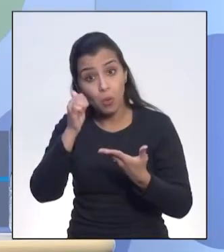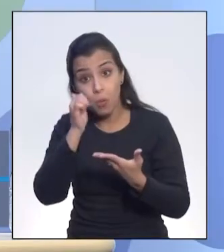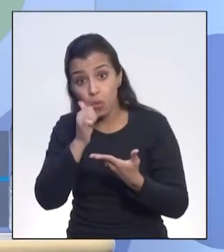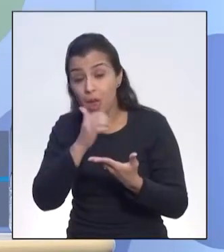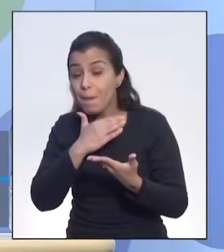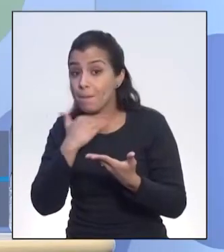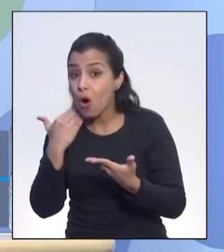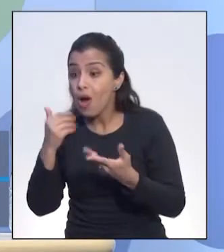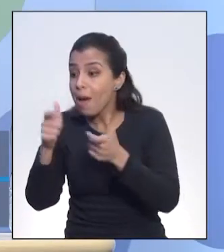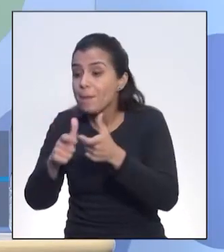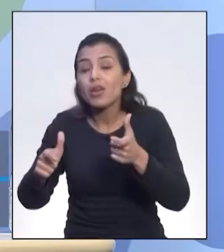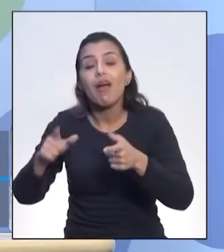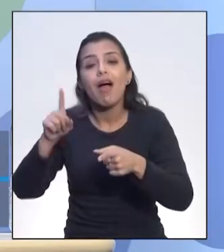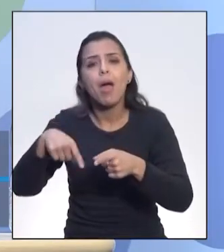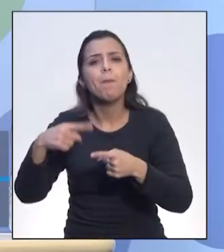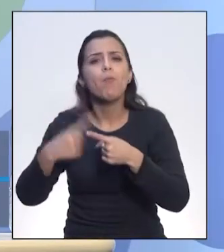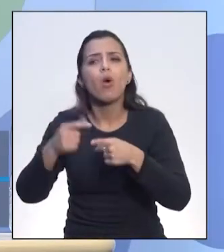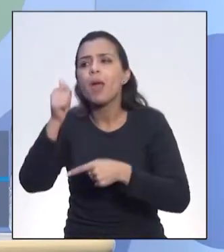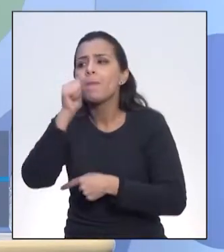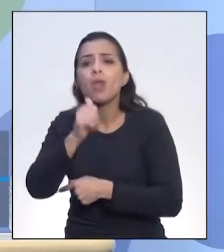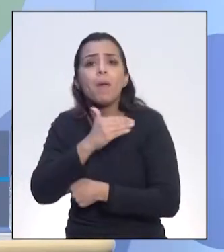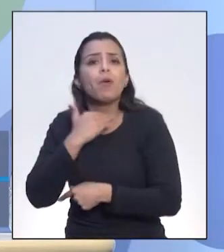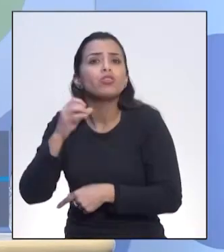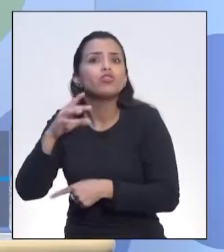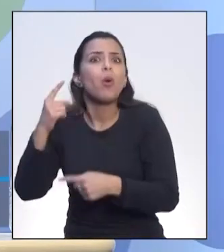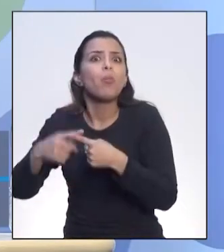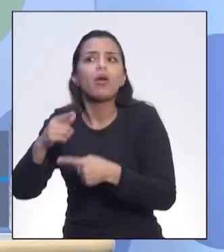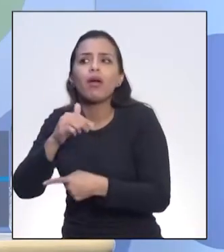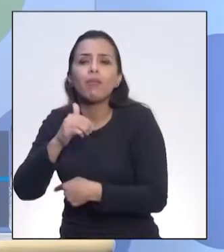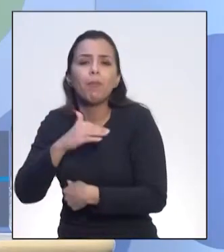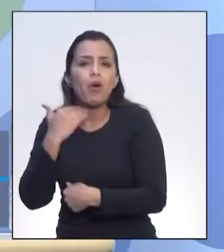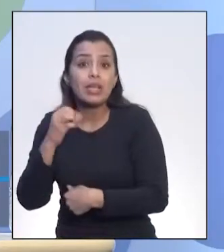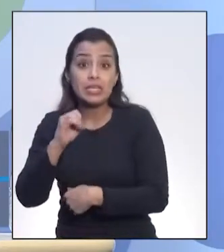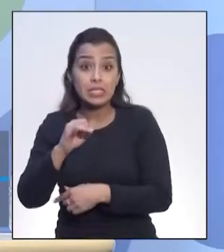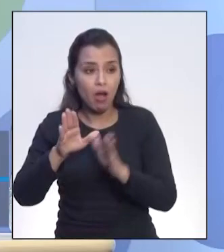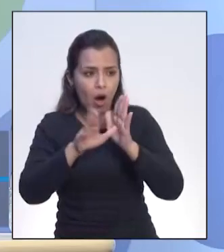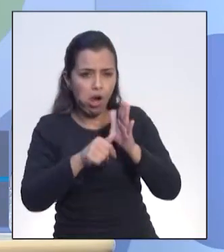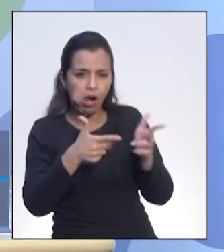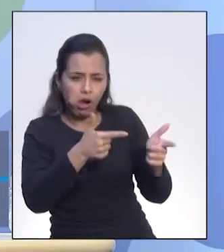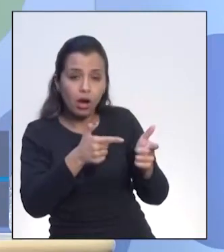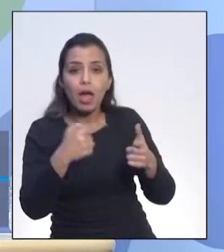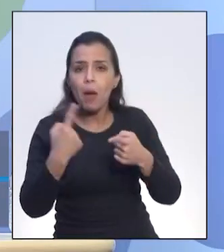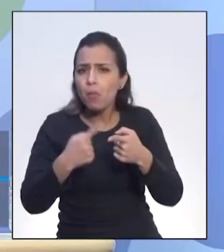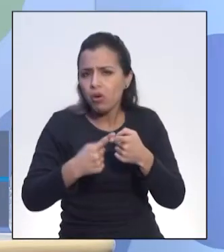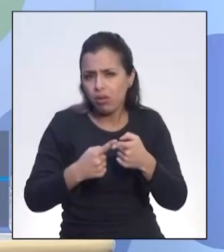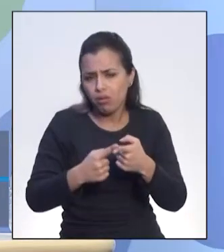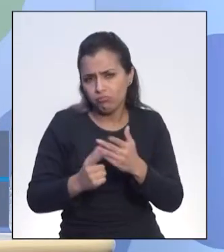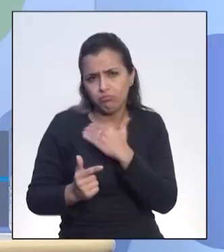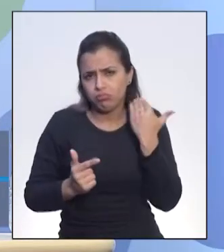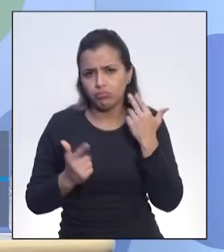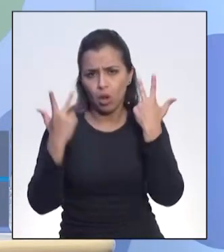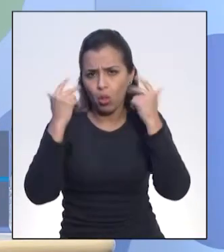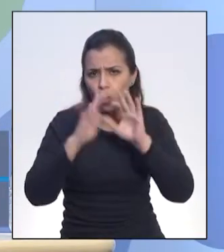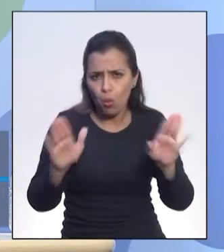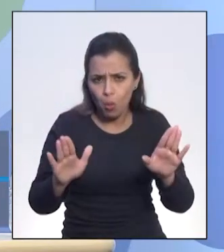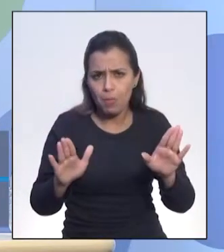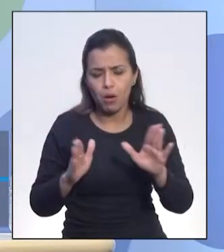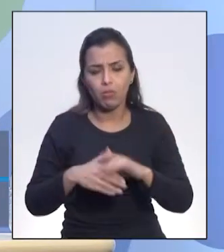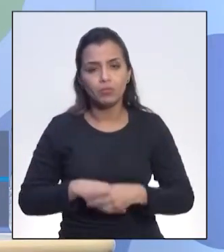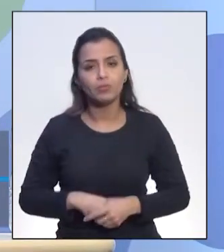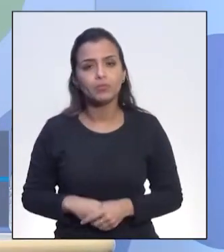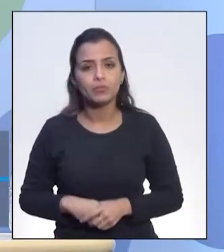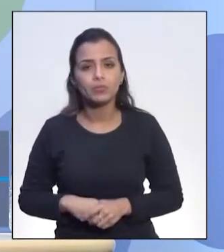mulher por ser mulher. Se for num assalto, gente, isso é homicídio, isso não entra em nada do que a gente está falando, tá? Que